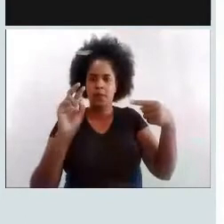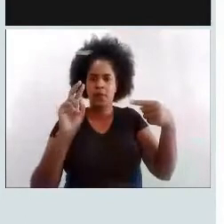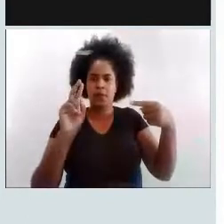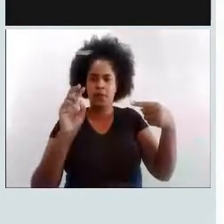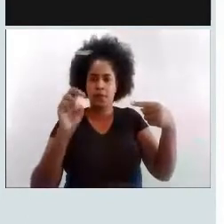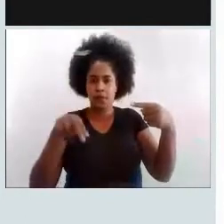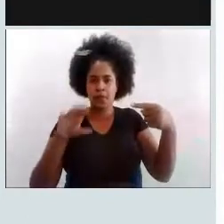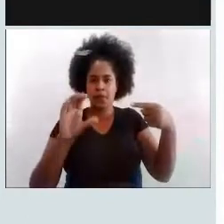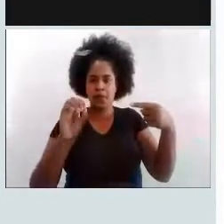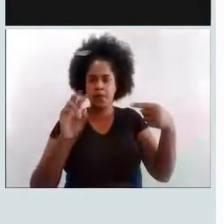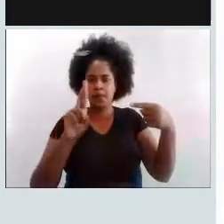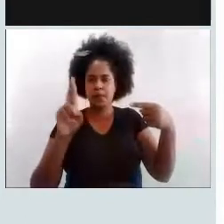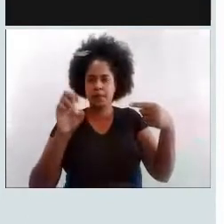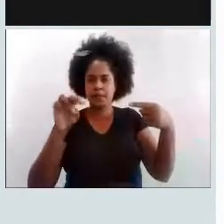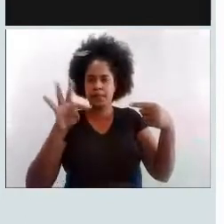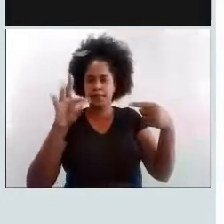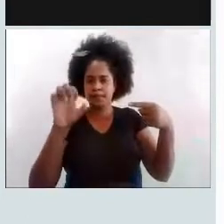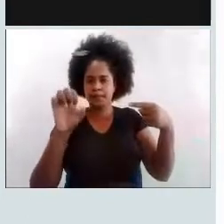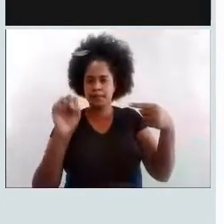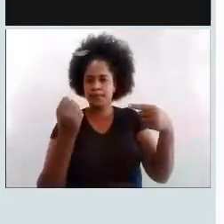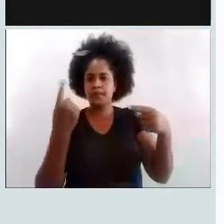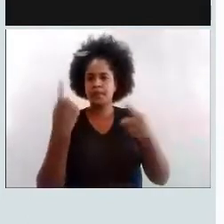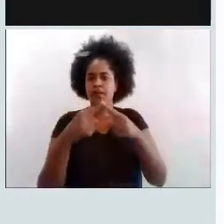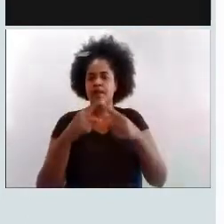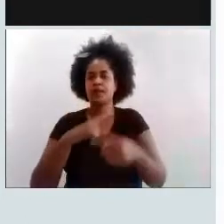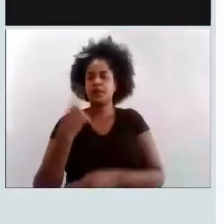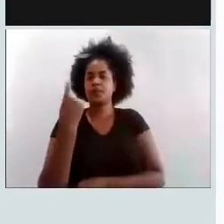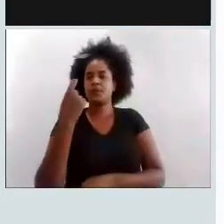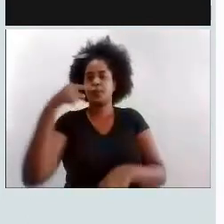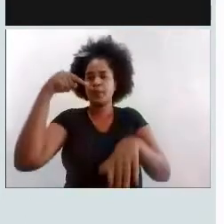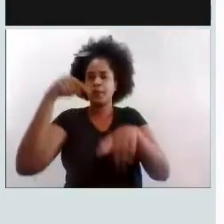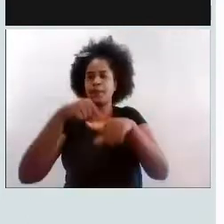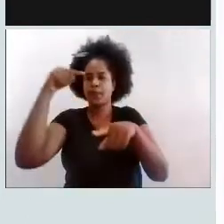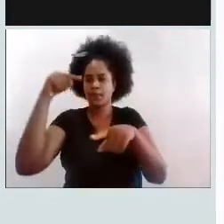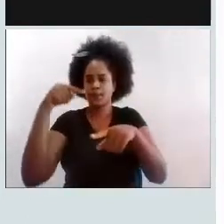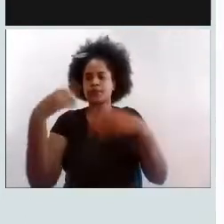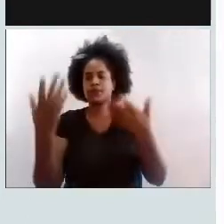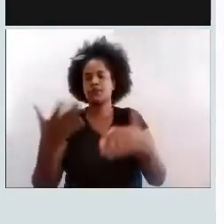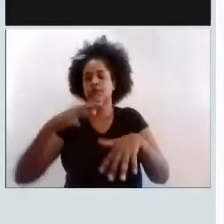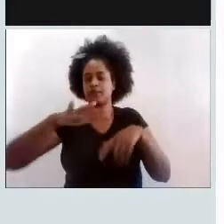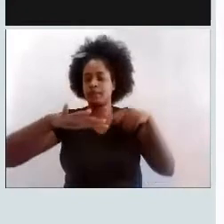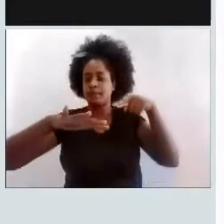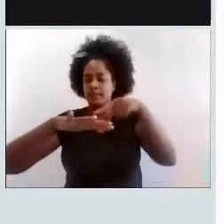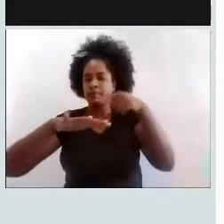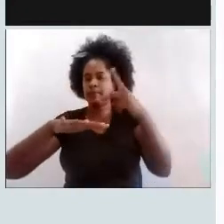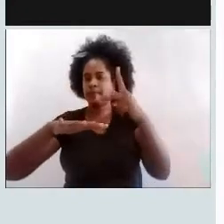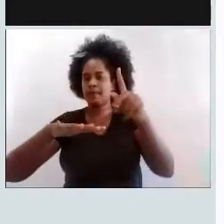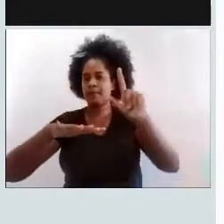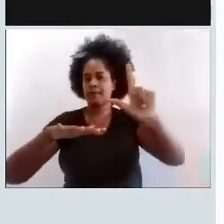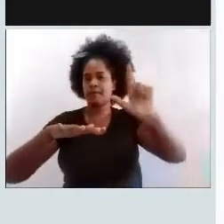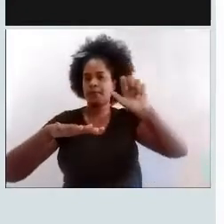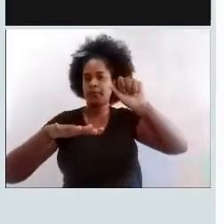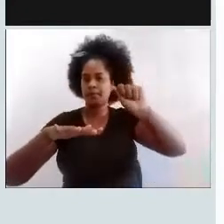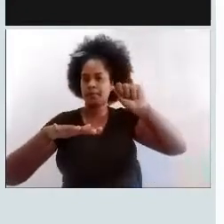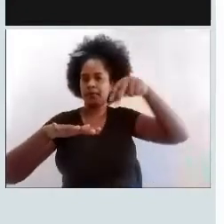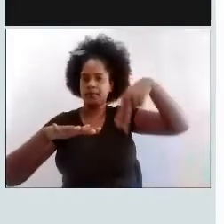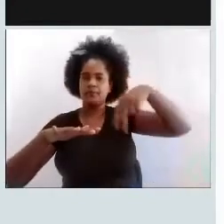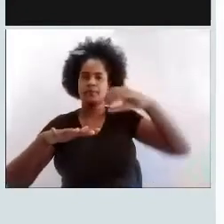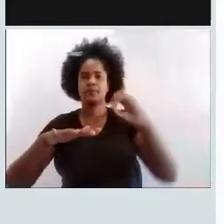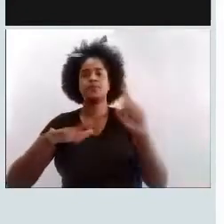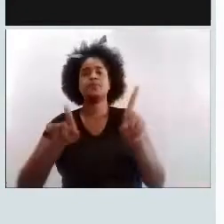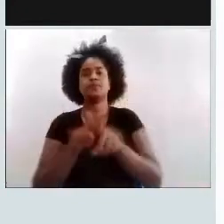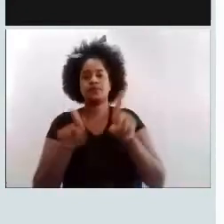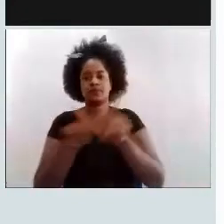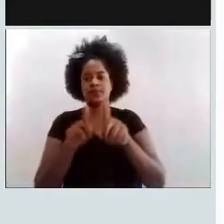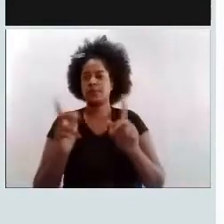Então, na questão da reta e do plano, é a mesma coisa. É um ponto que ele